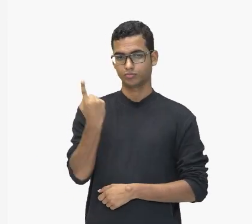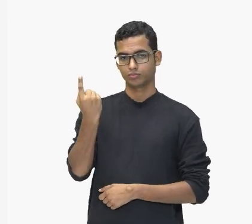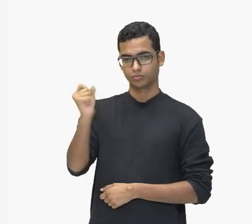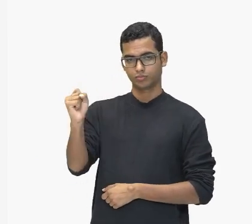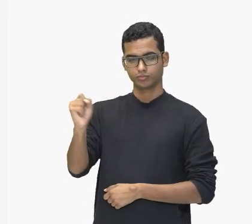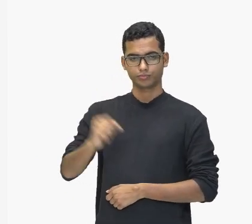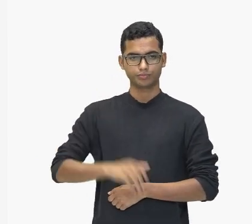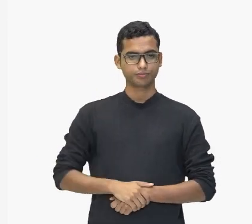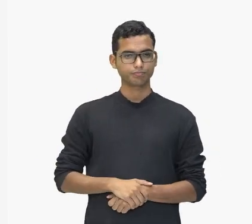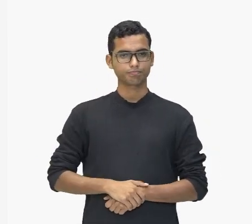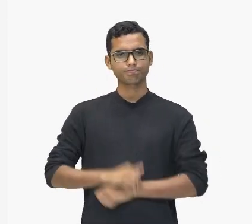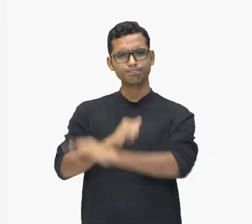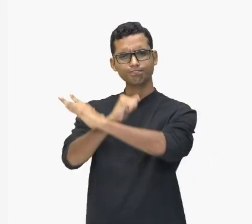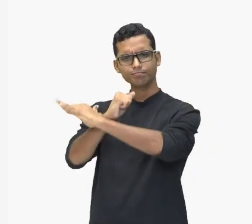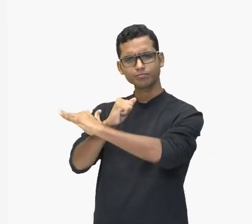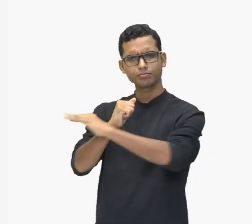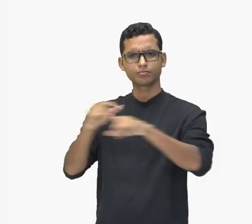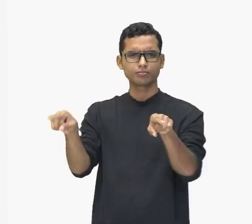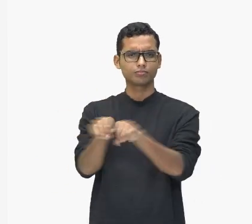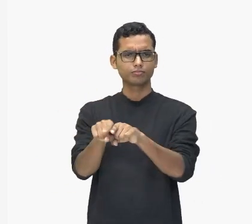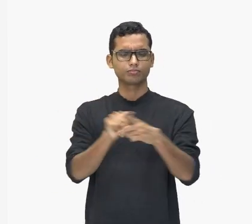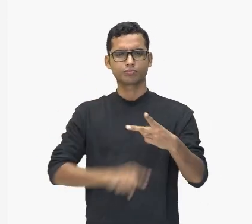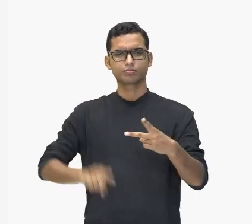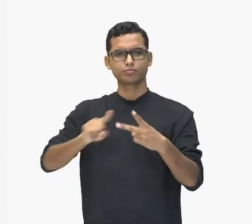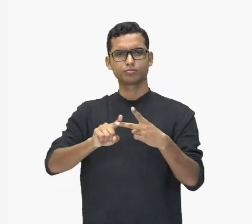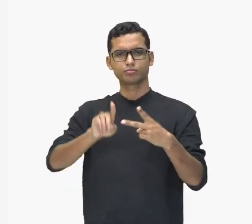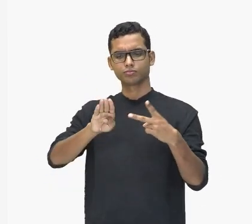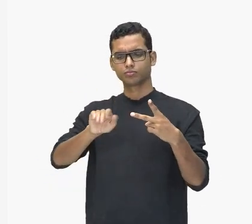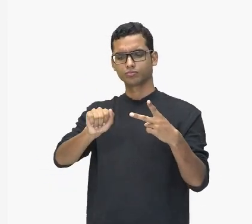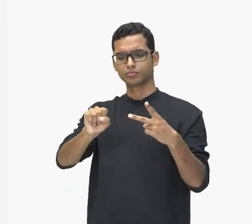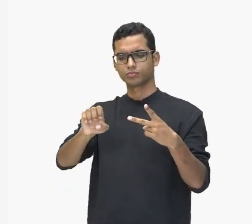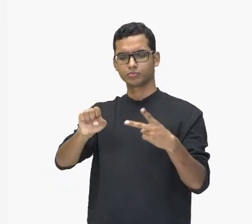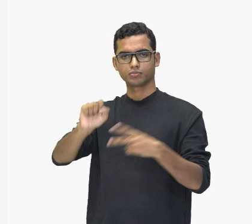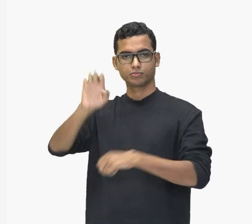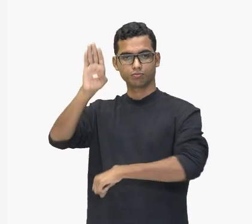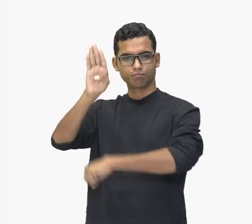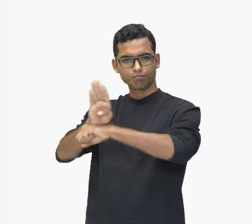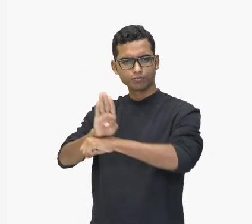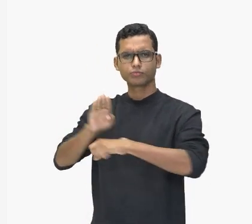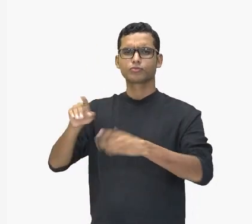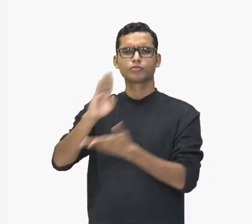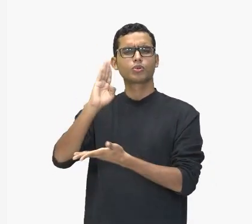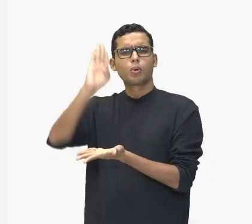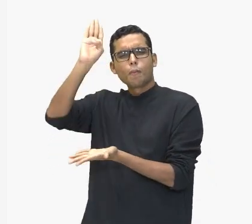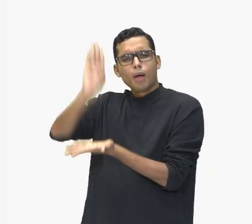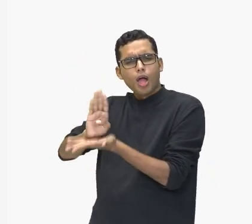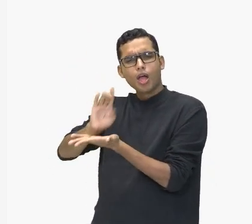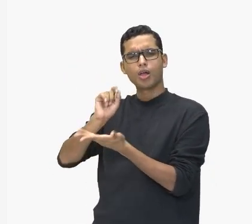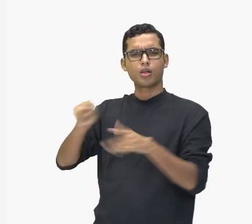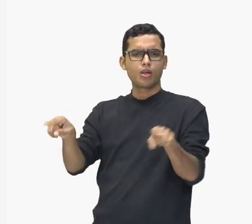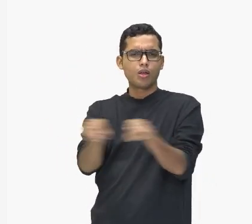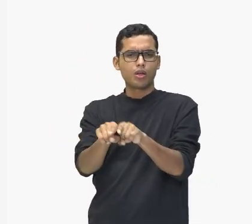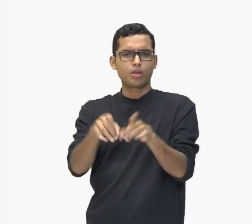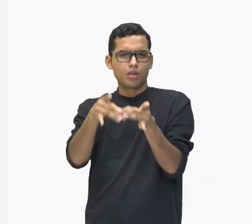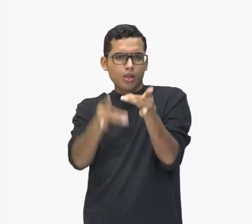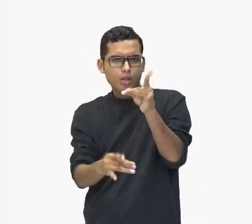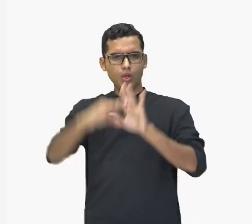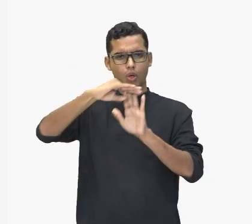18, ácidos e bases, definição, classificação e nomenclatura,